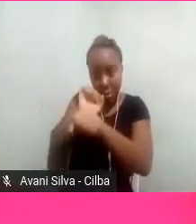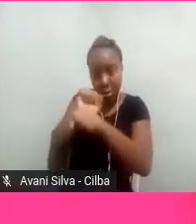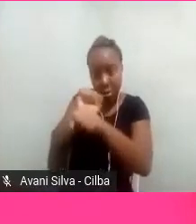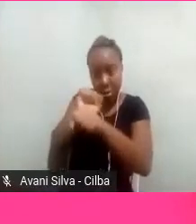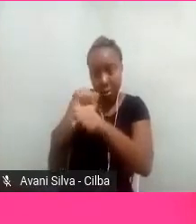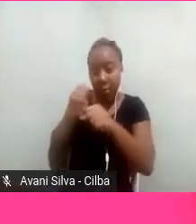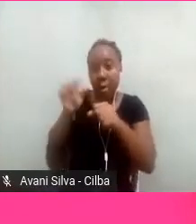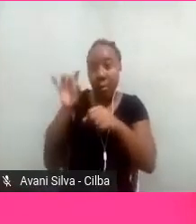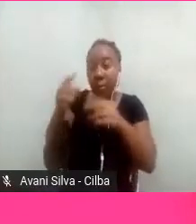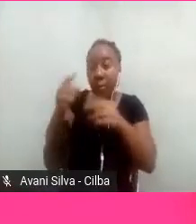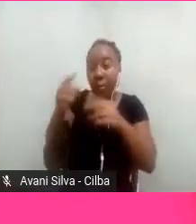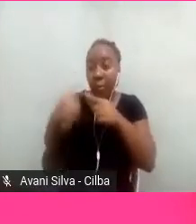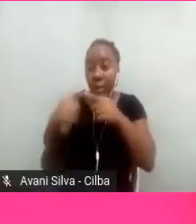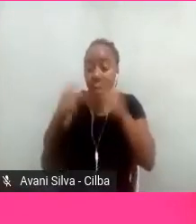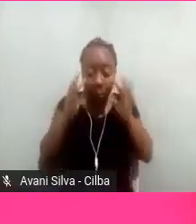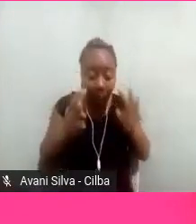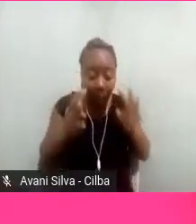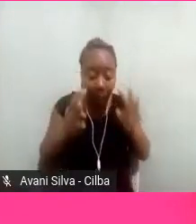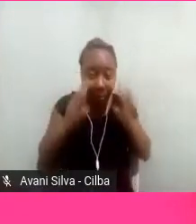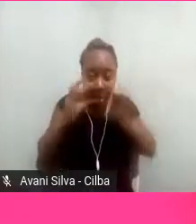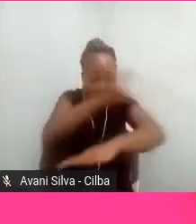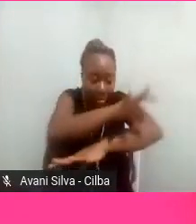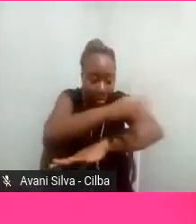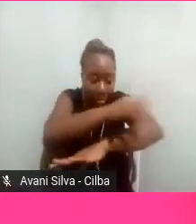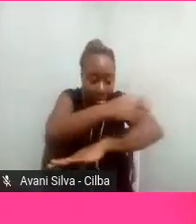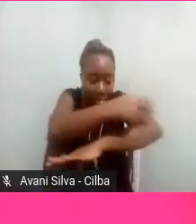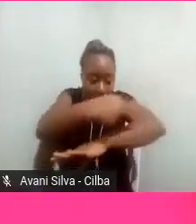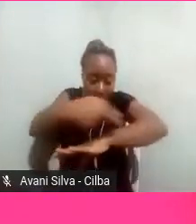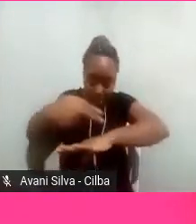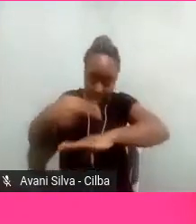tempo de eu observar a pergunta, tá?